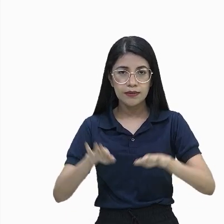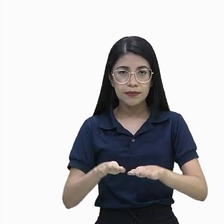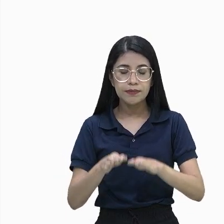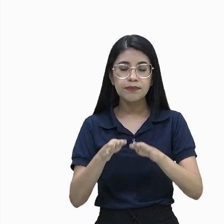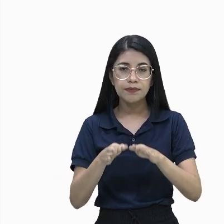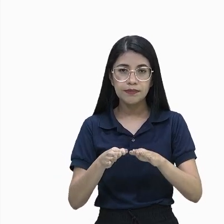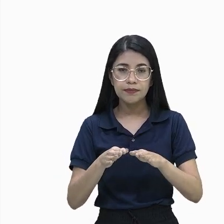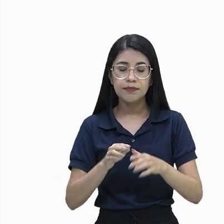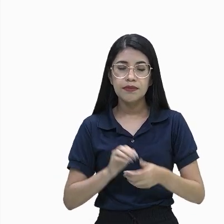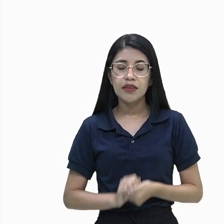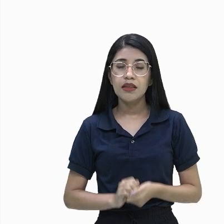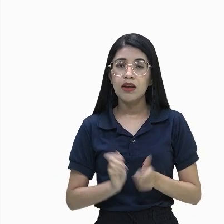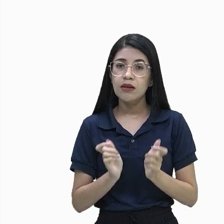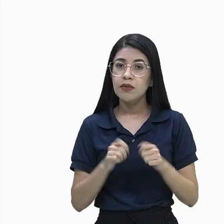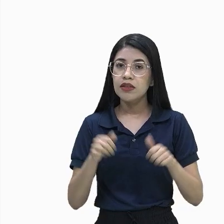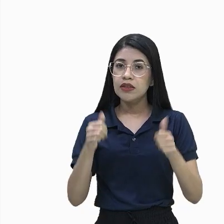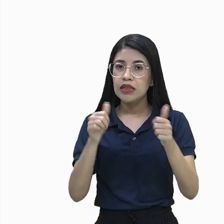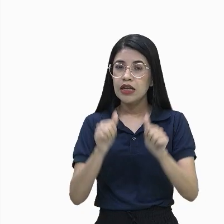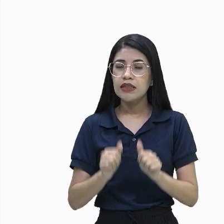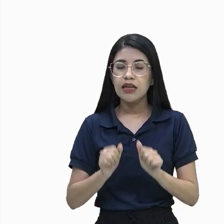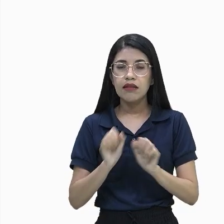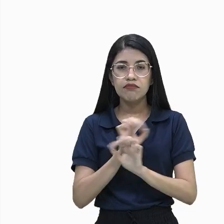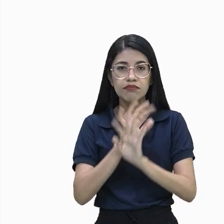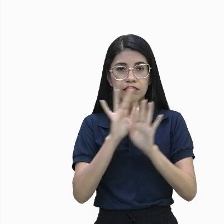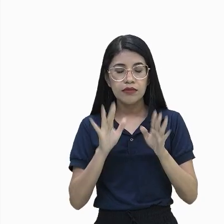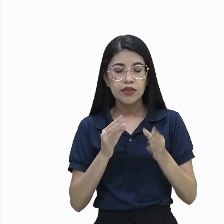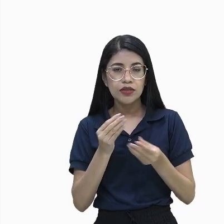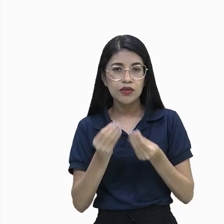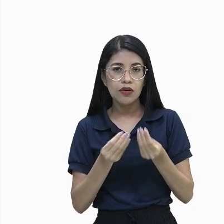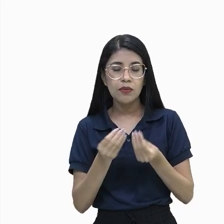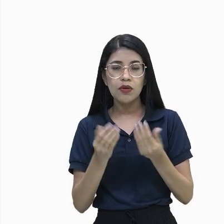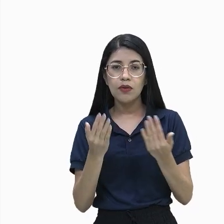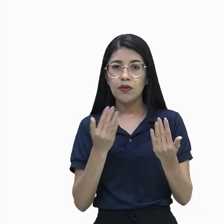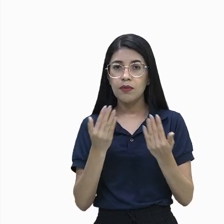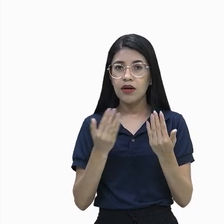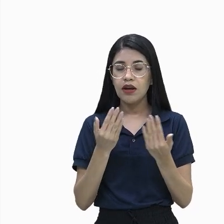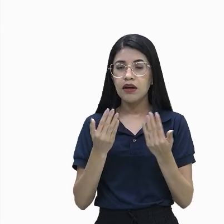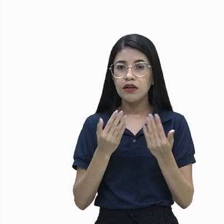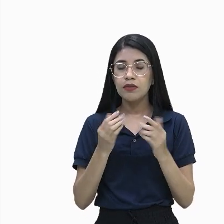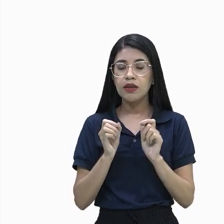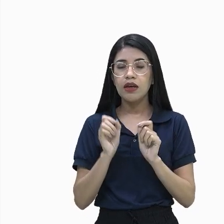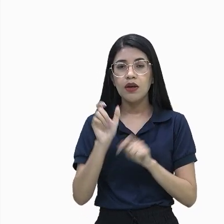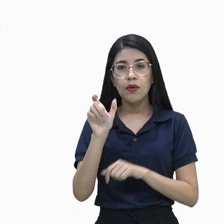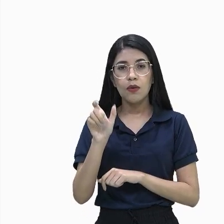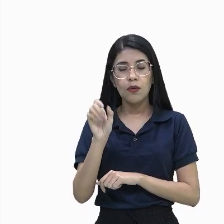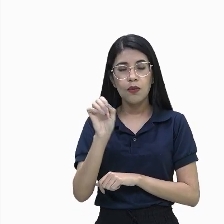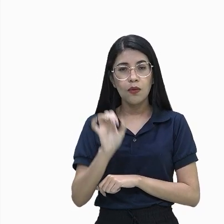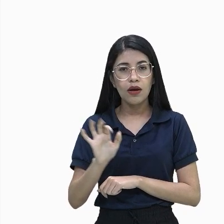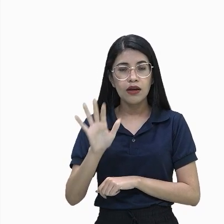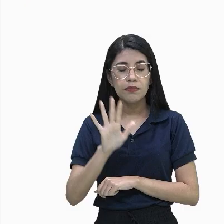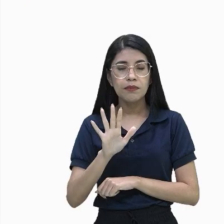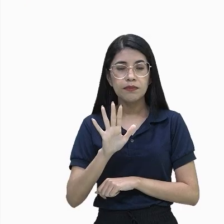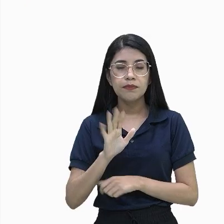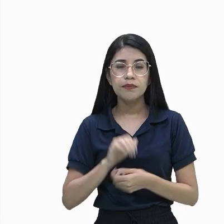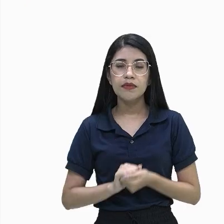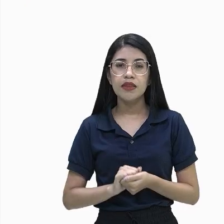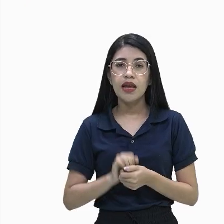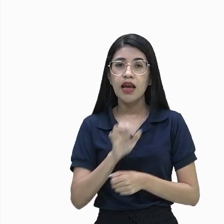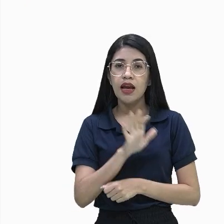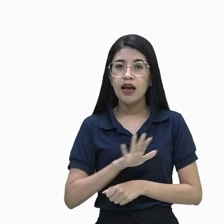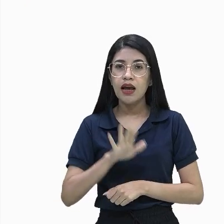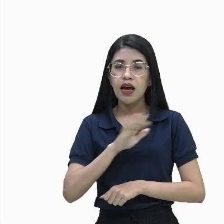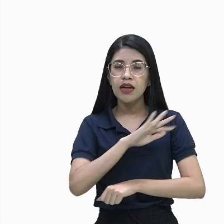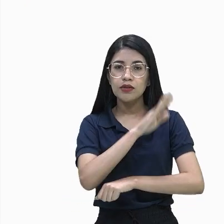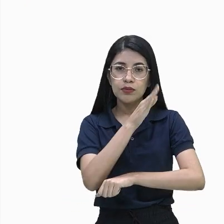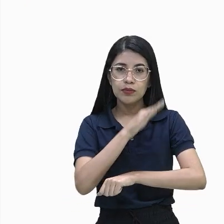gente pode analisar melhor, né, em relação aí a este mapa, né? Áreas de